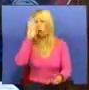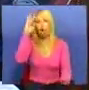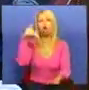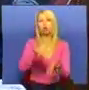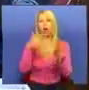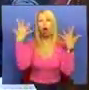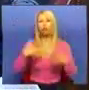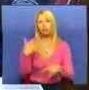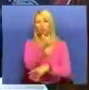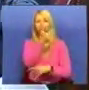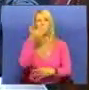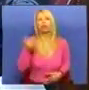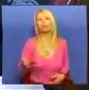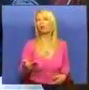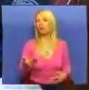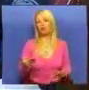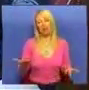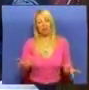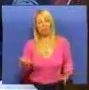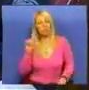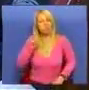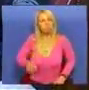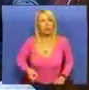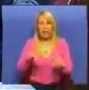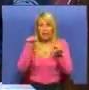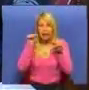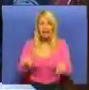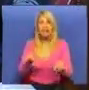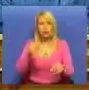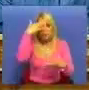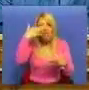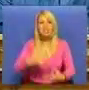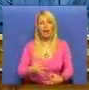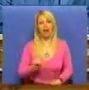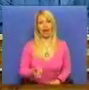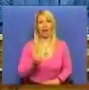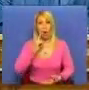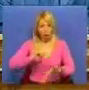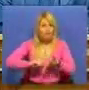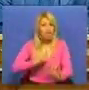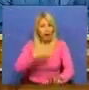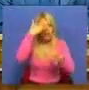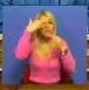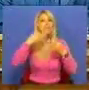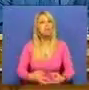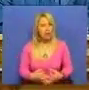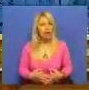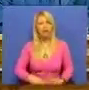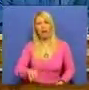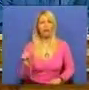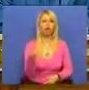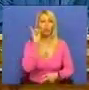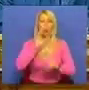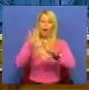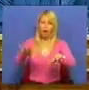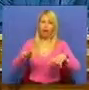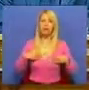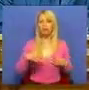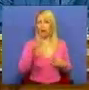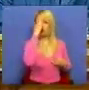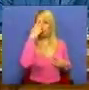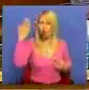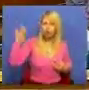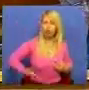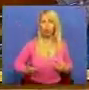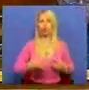e ser-lhe indiferente. Isso é que é seriedade. Falta de seriedade é não reconhecer o esforço justo e honesto de